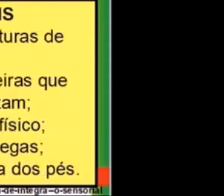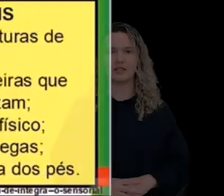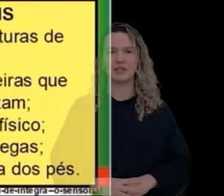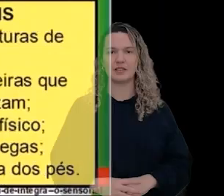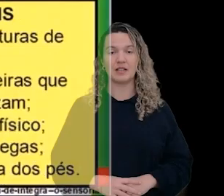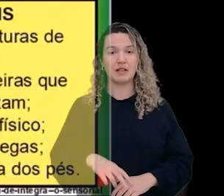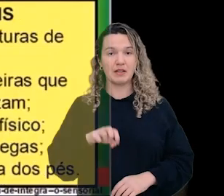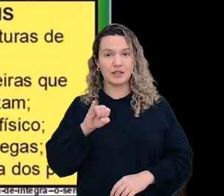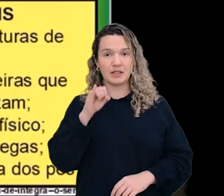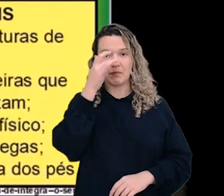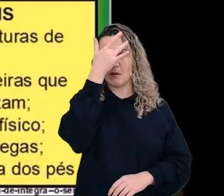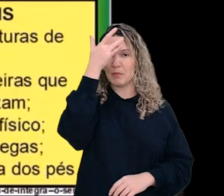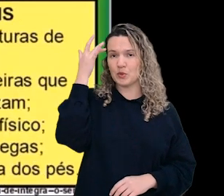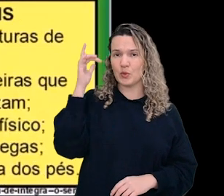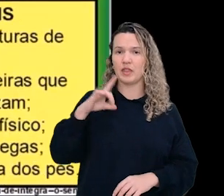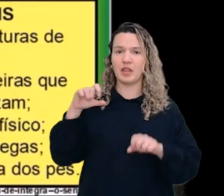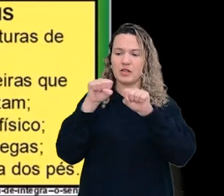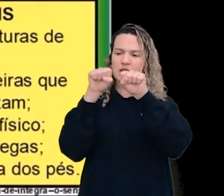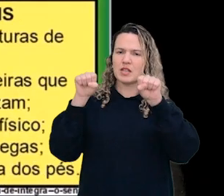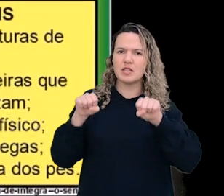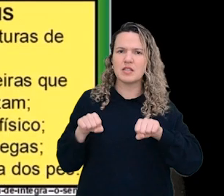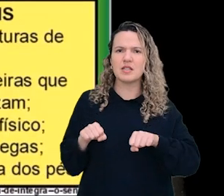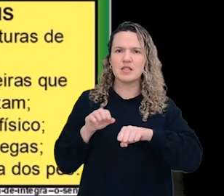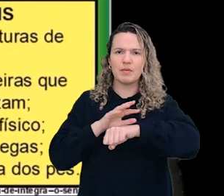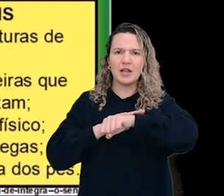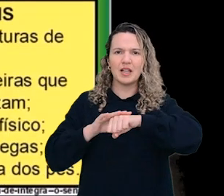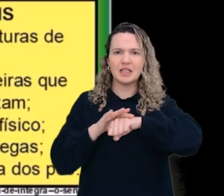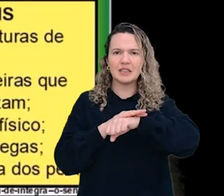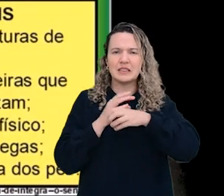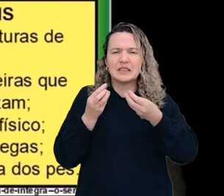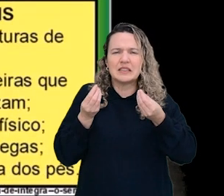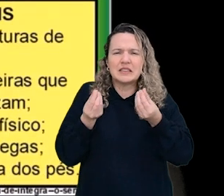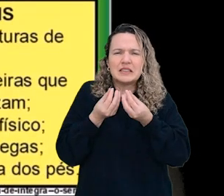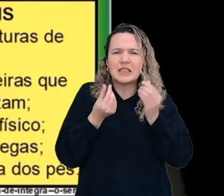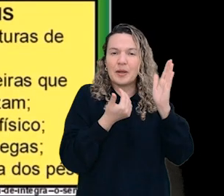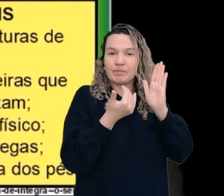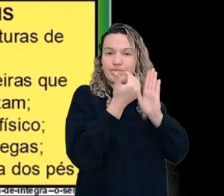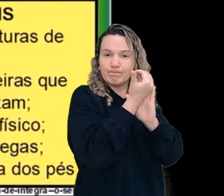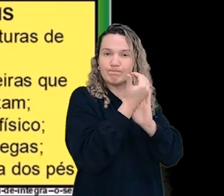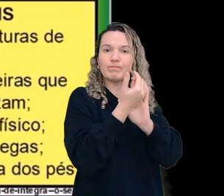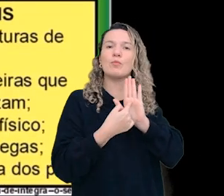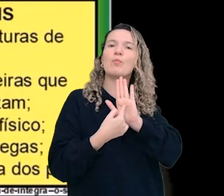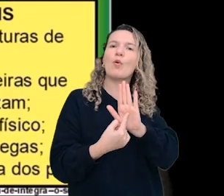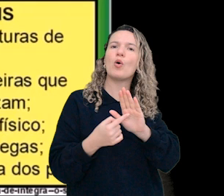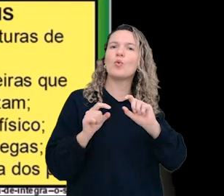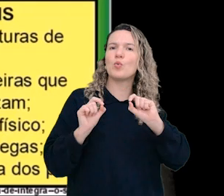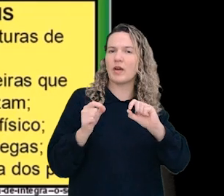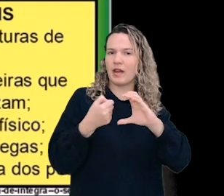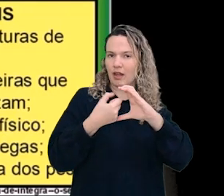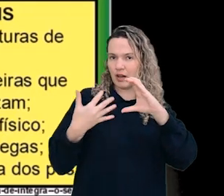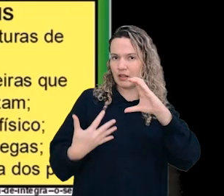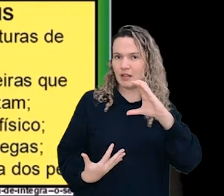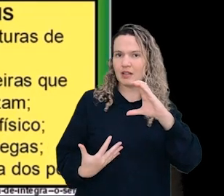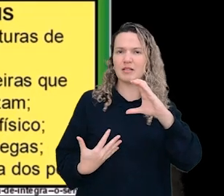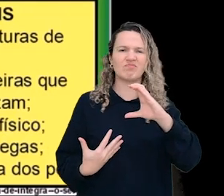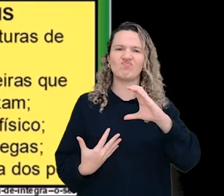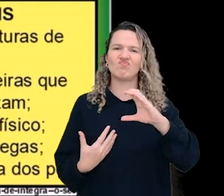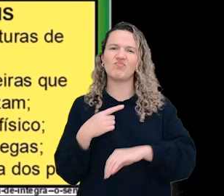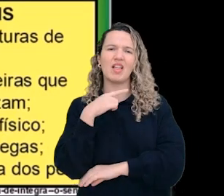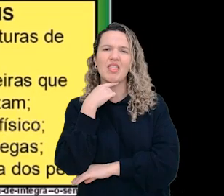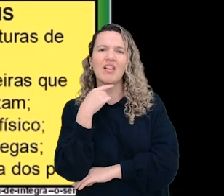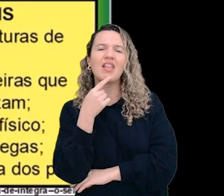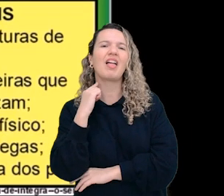Quando uma pessoa tem um sistema tátil hipossensível, normalmente apresenta alguns sintomas. Não se importa em